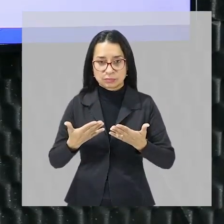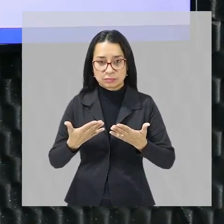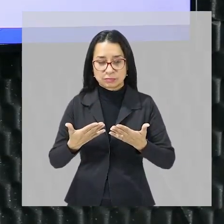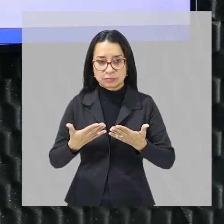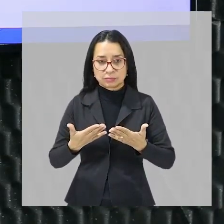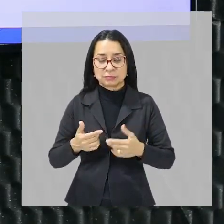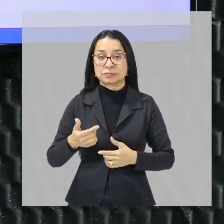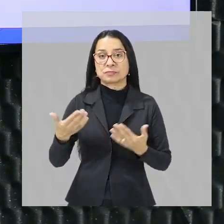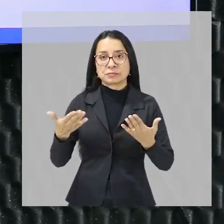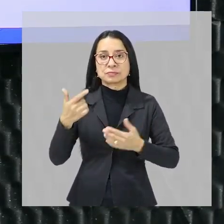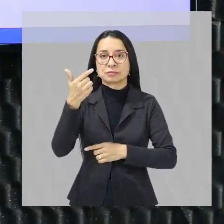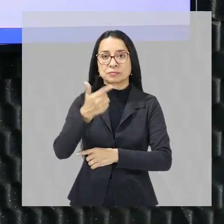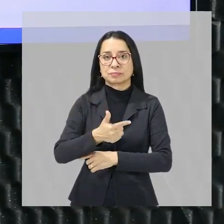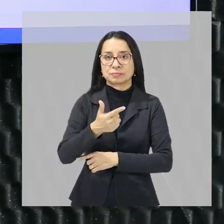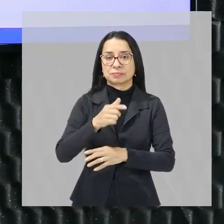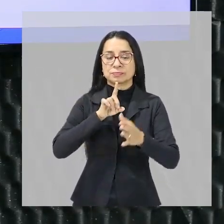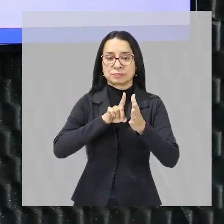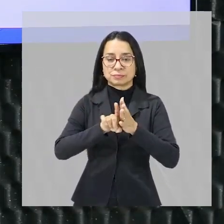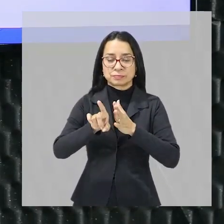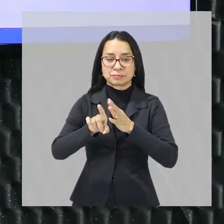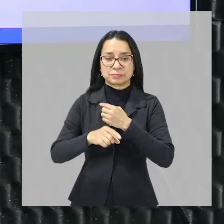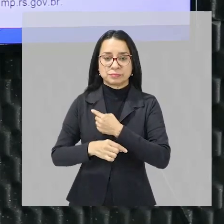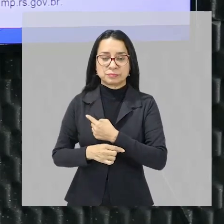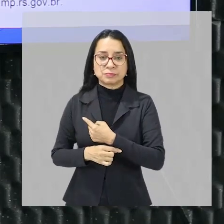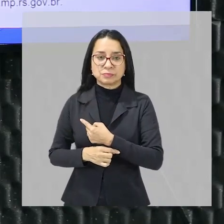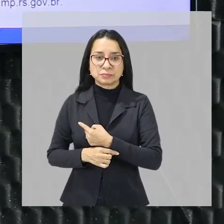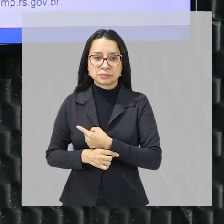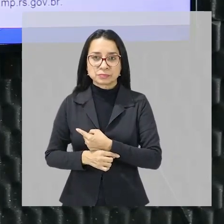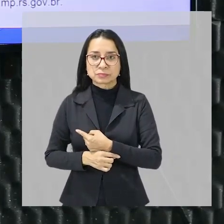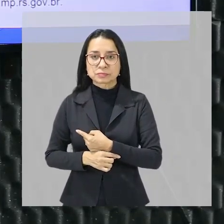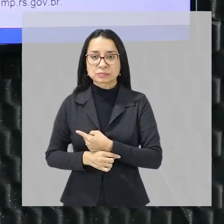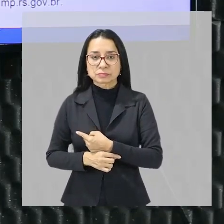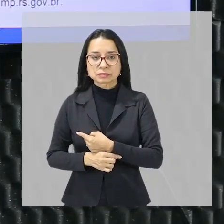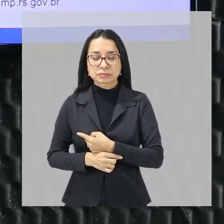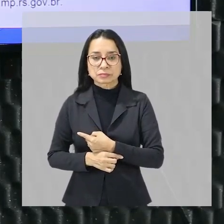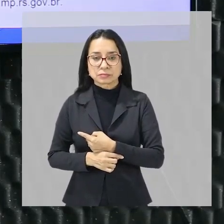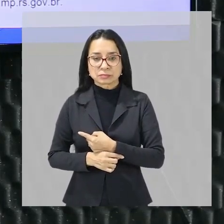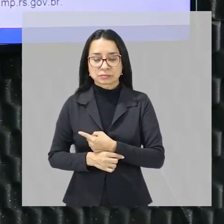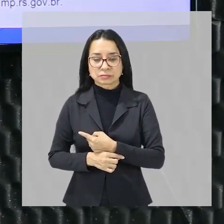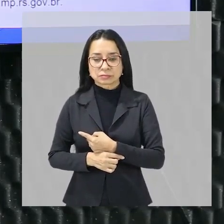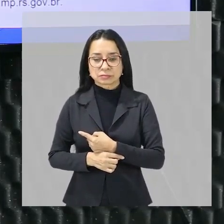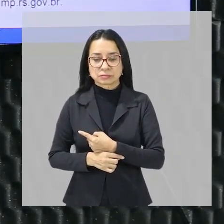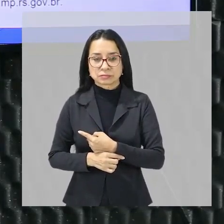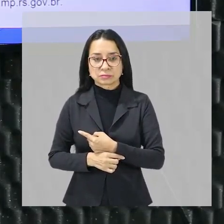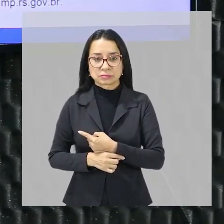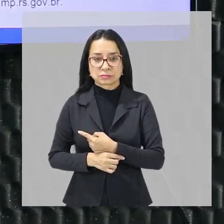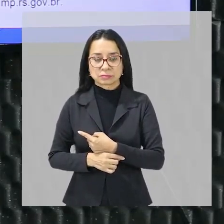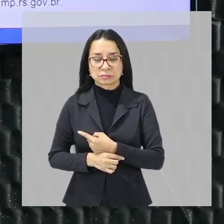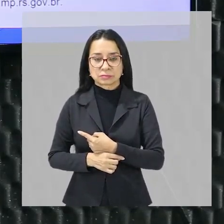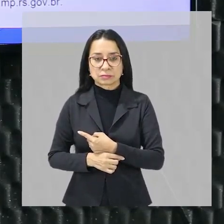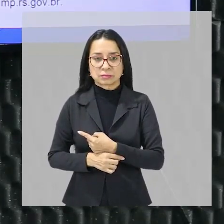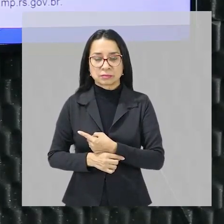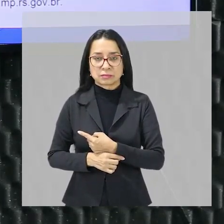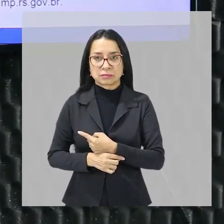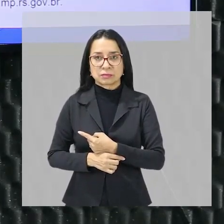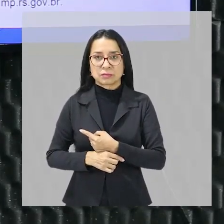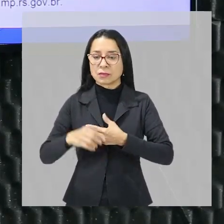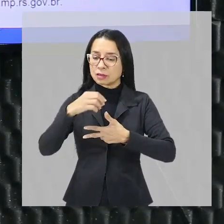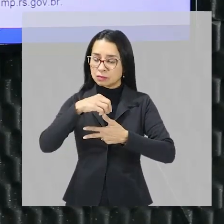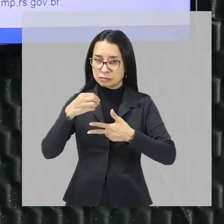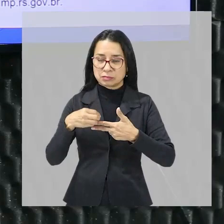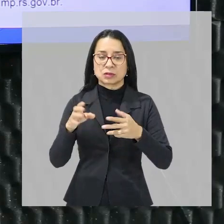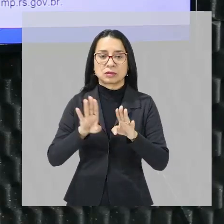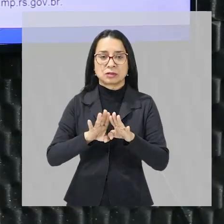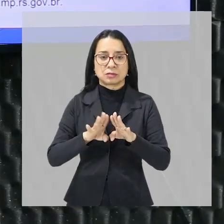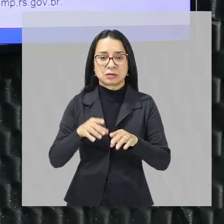a questão número 2, a segunda questão da videoaula. É outra questão também do Enem. Vamos analisar com